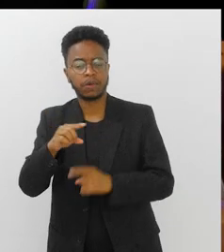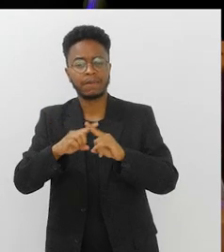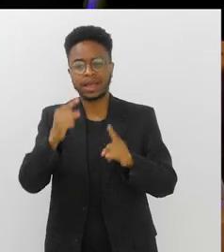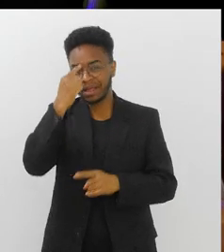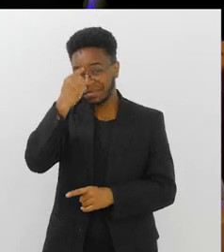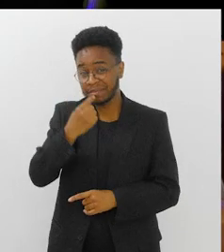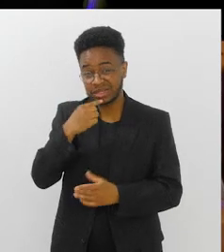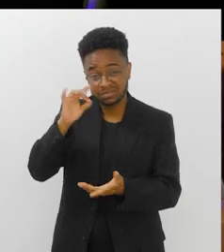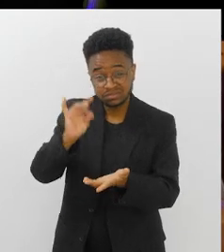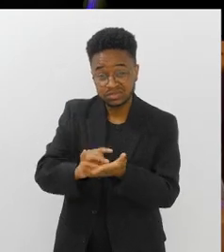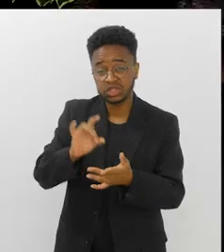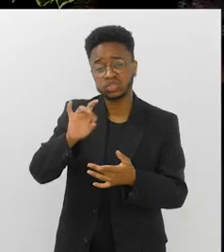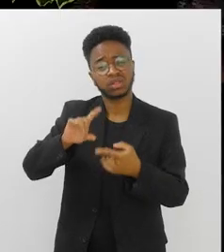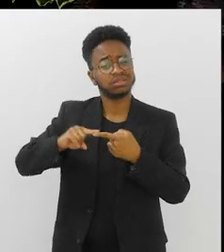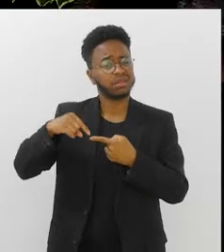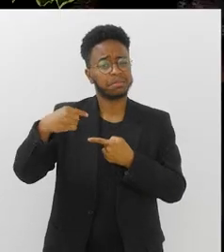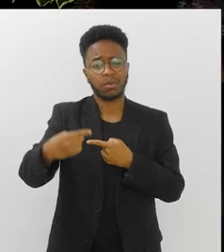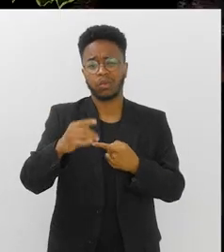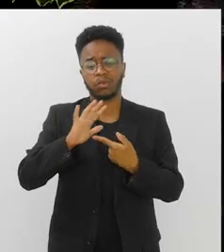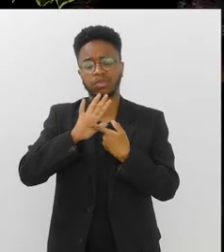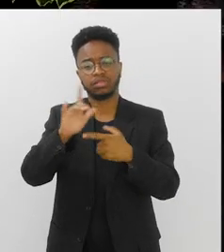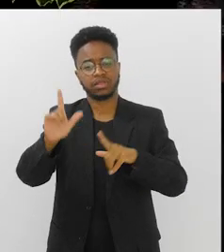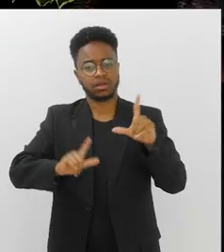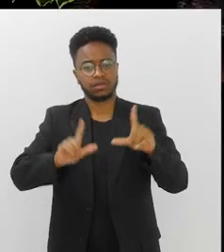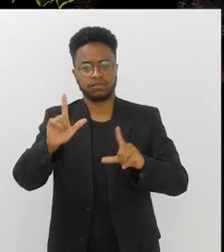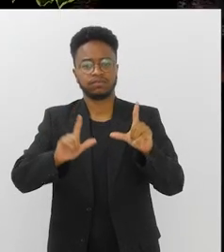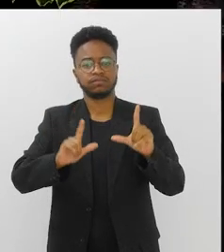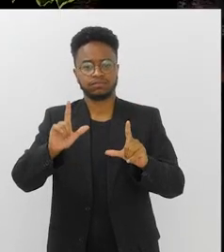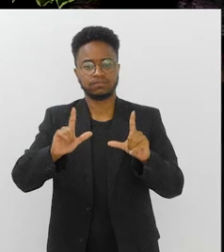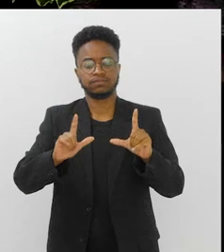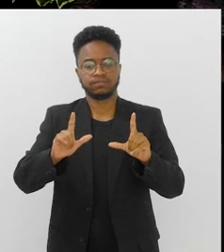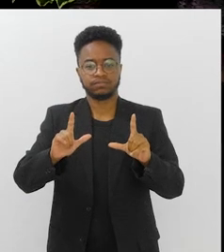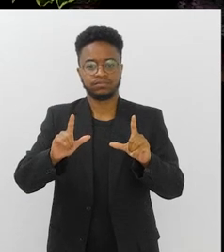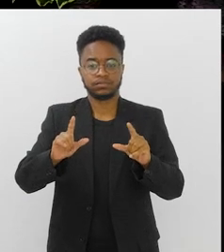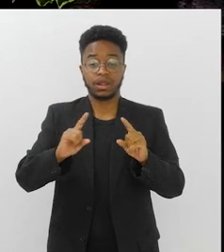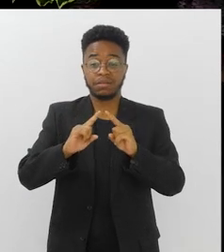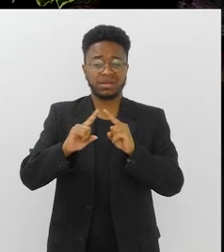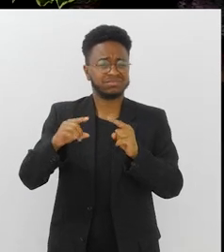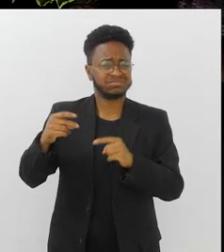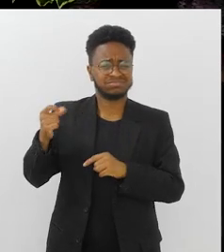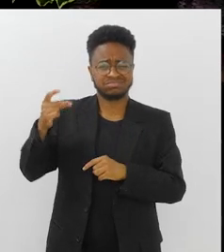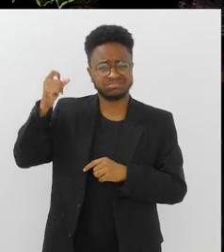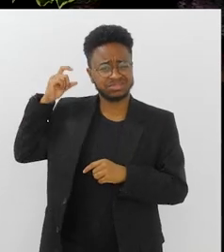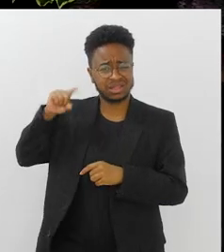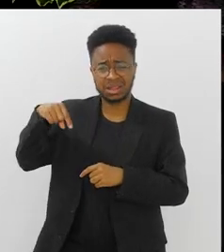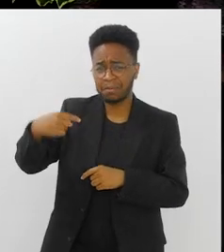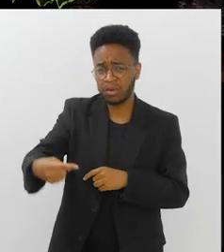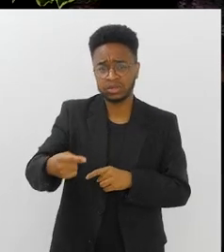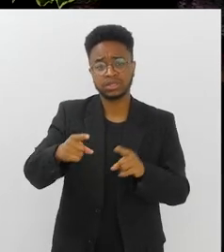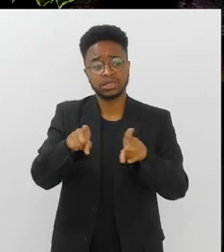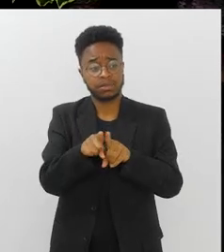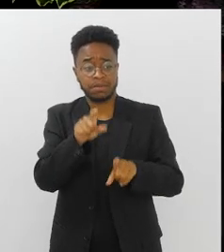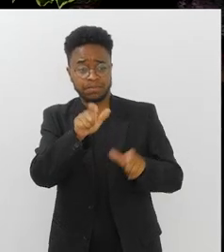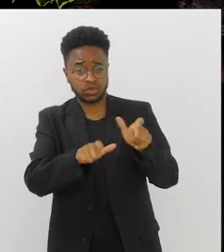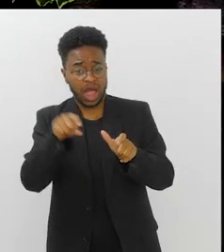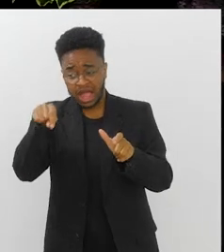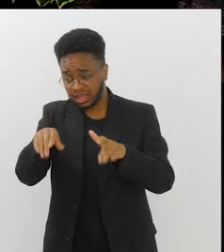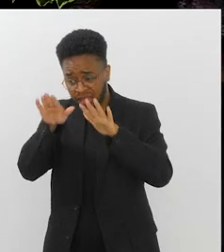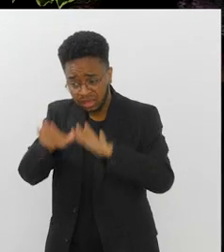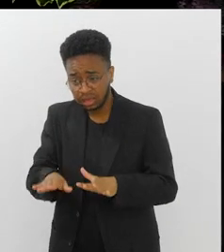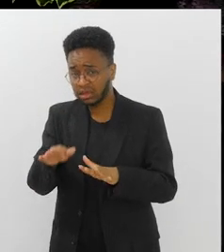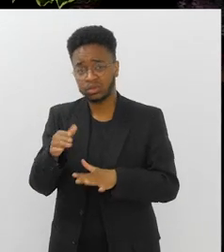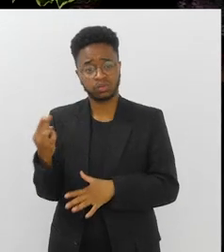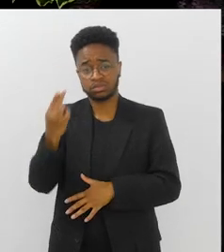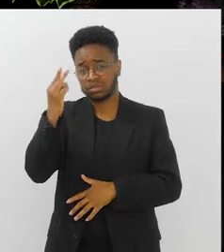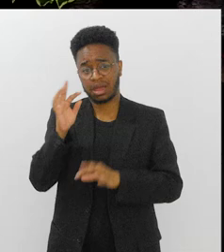mesmo era só quando passava depois na TV eh mas tempos depois e quem tava aqui não tinha acesso não tinha